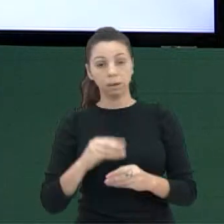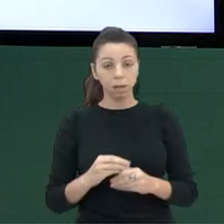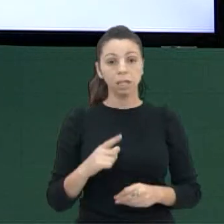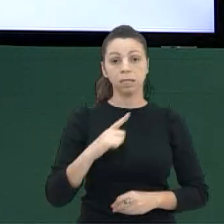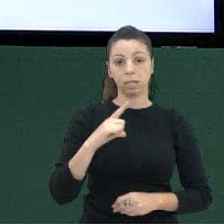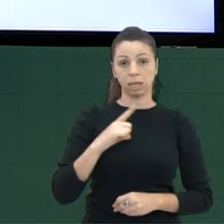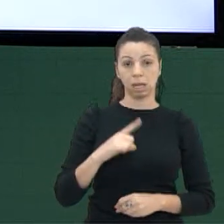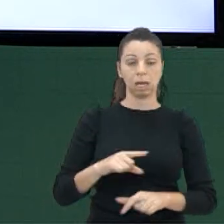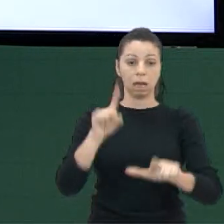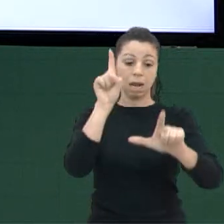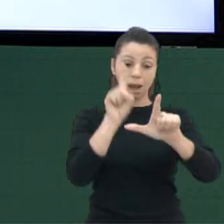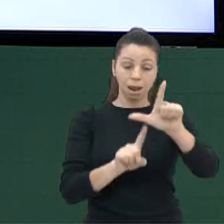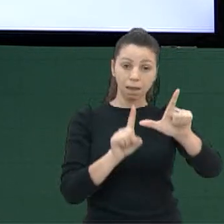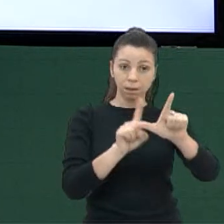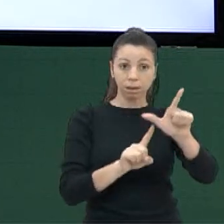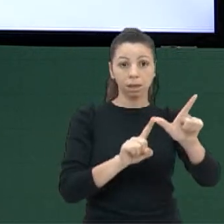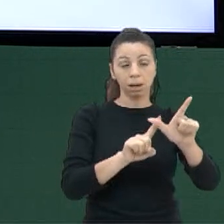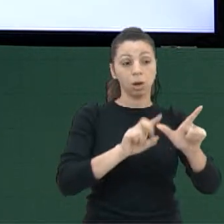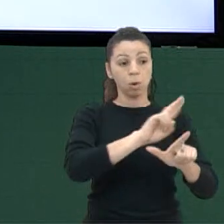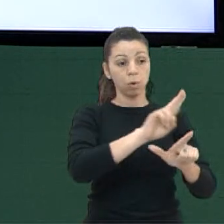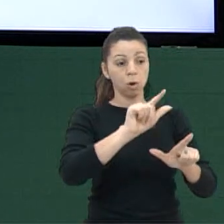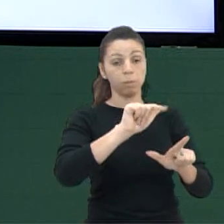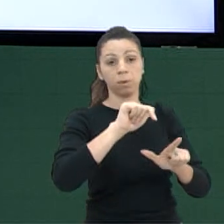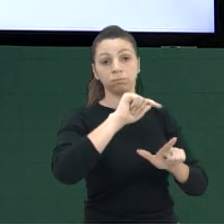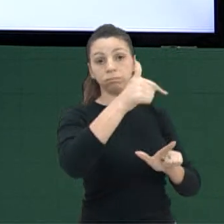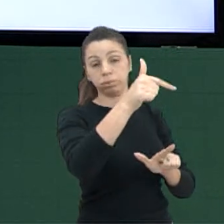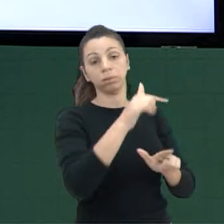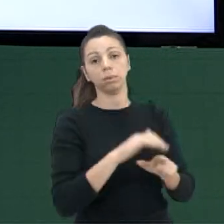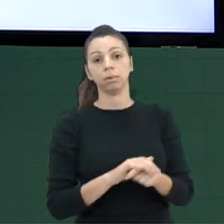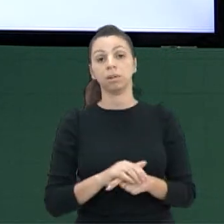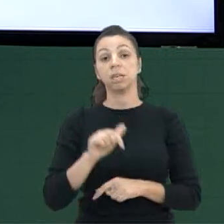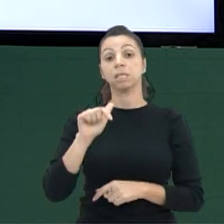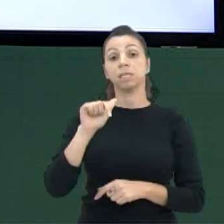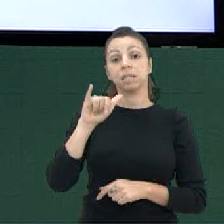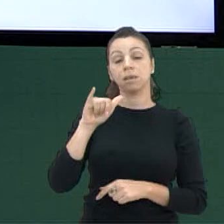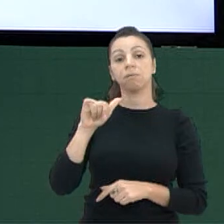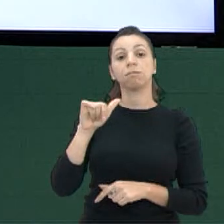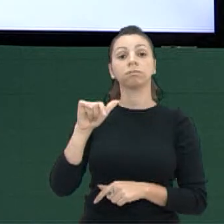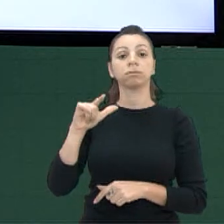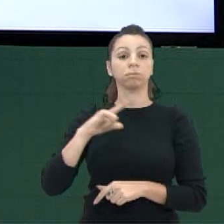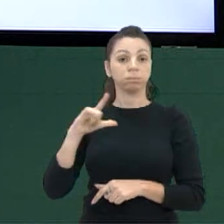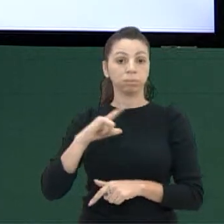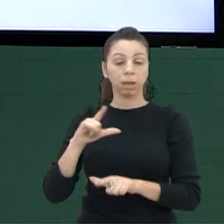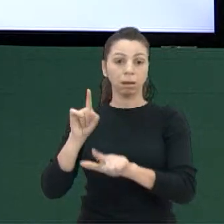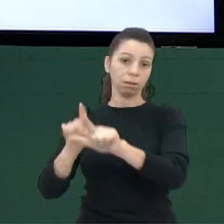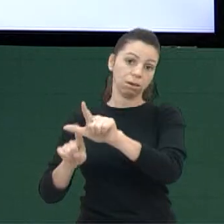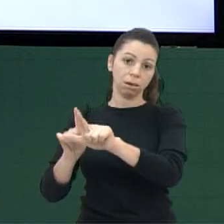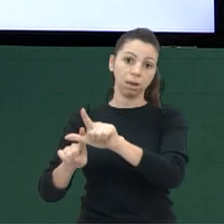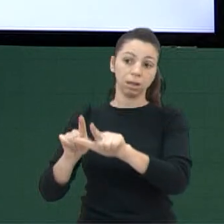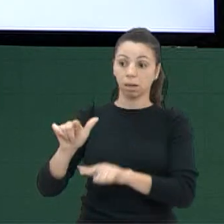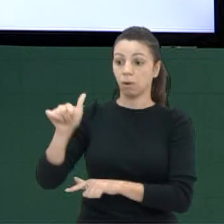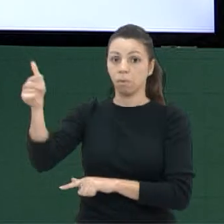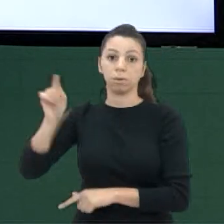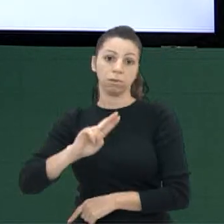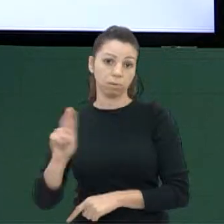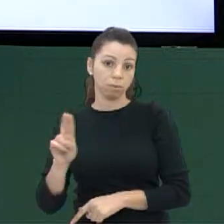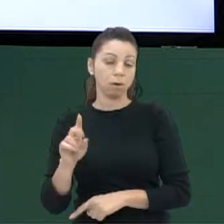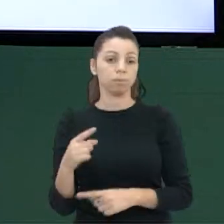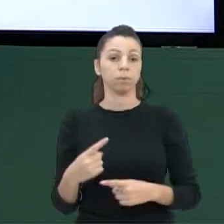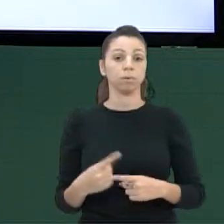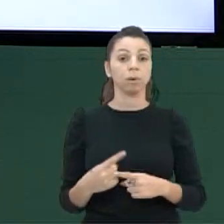é denominada de um jeito, e quando ela não tem, ela é denominada do outro, porque existe a forma de se